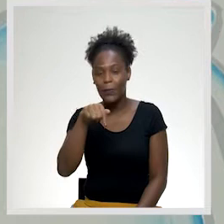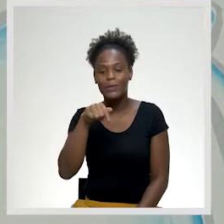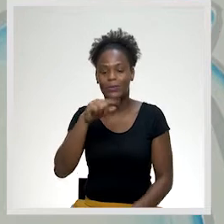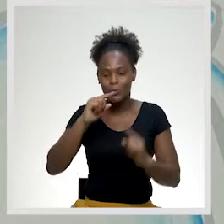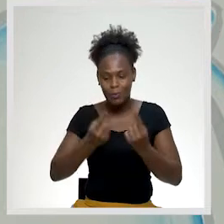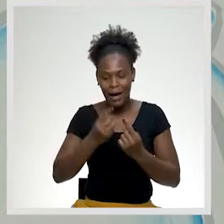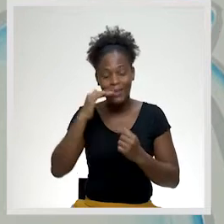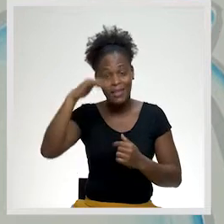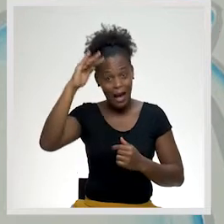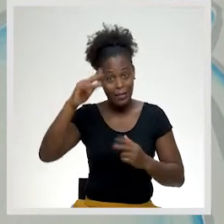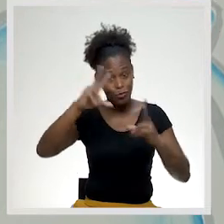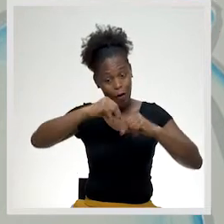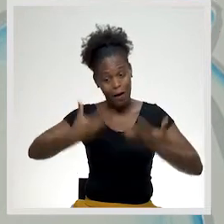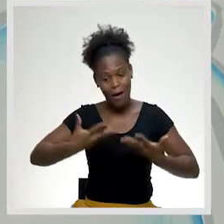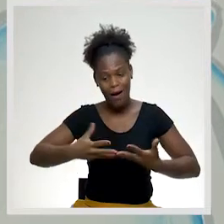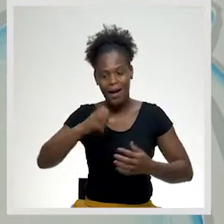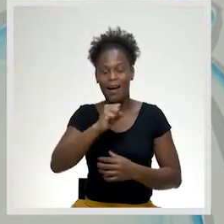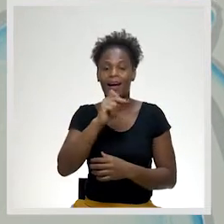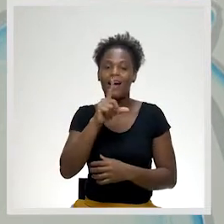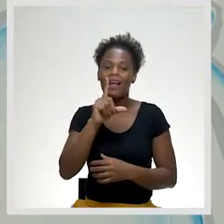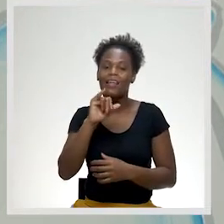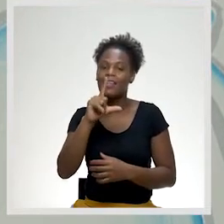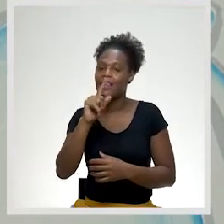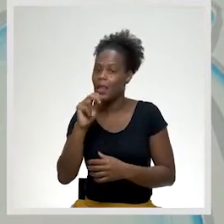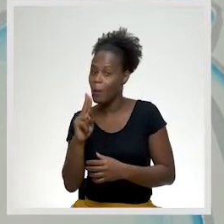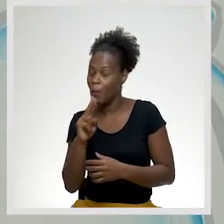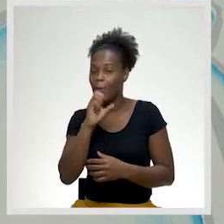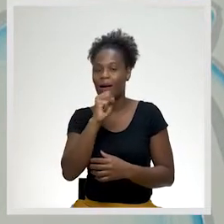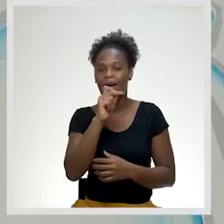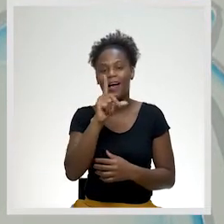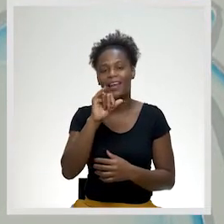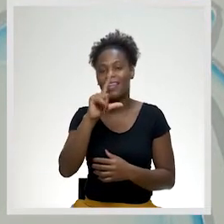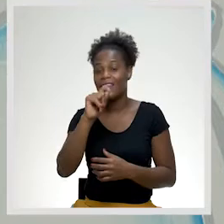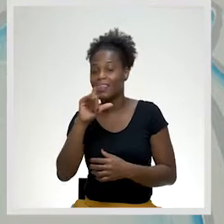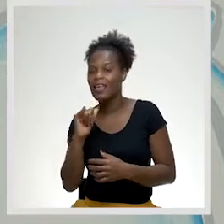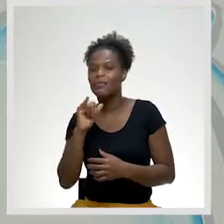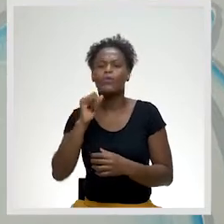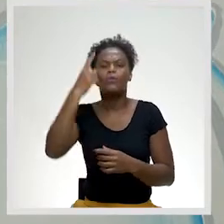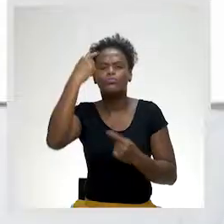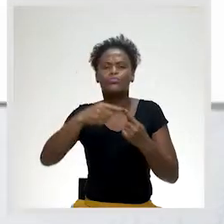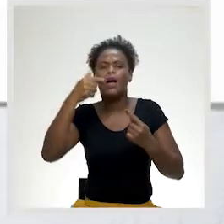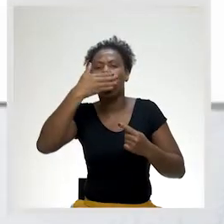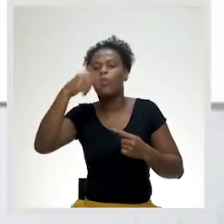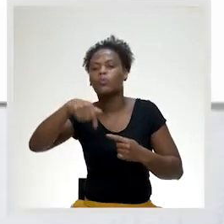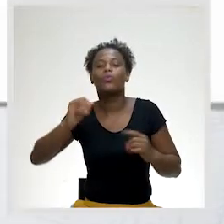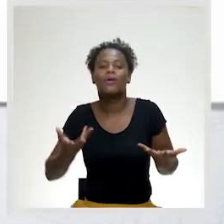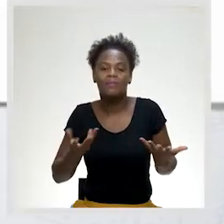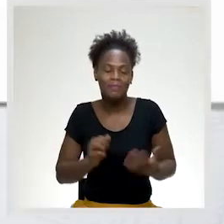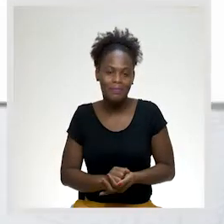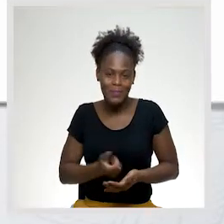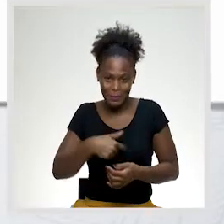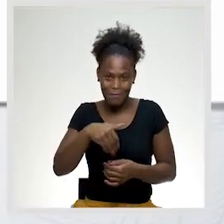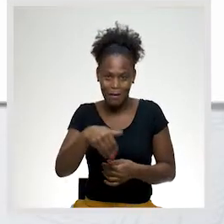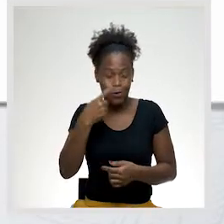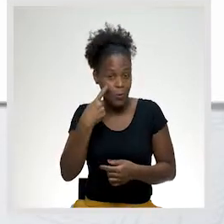Idade Moderna, Galileu, Galilei. E quais são os objetivos para a nossa aula de hoje? Vamos conhecer